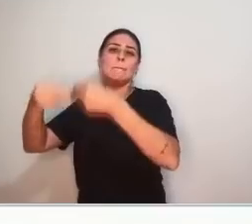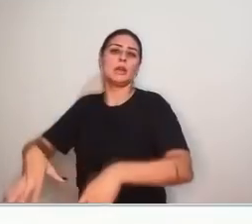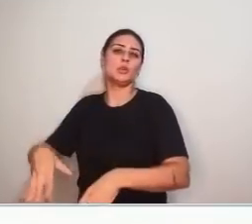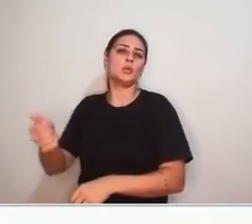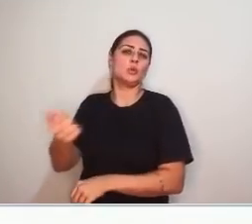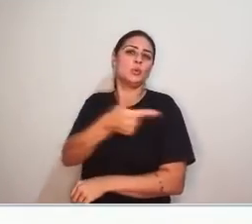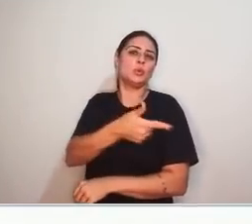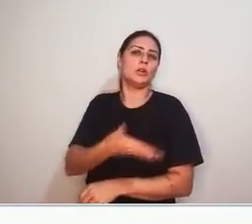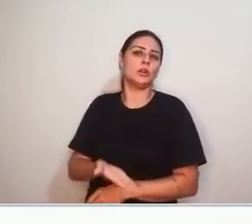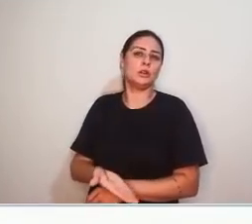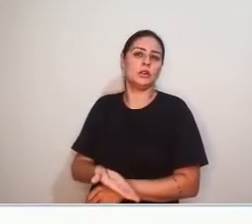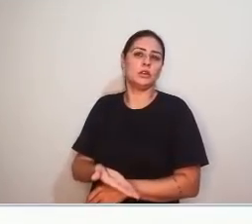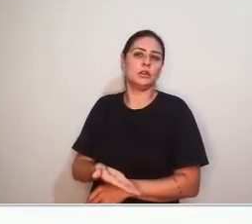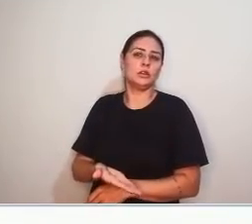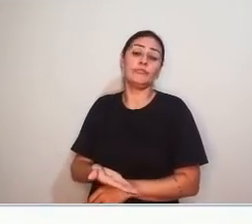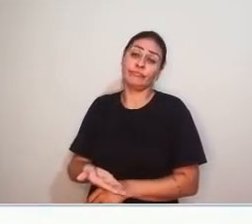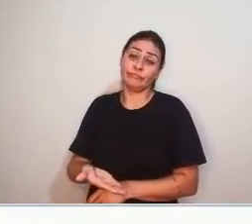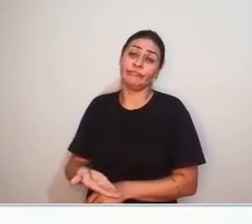vice-versa. Tá?